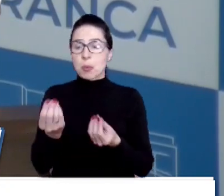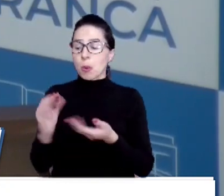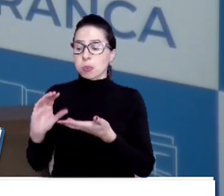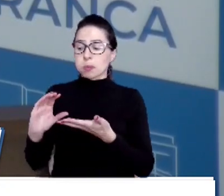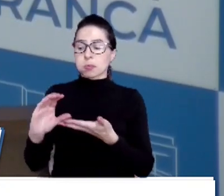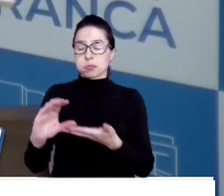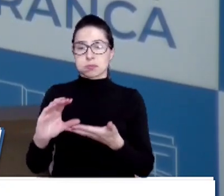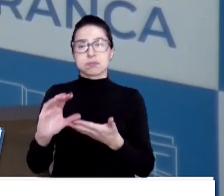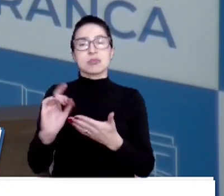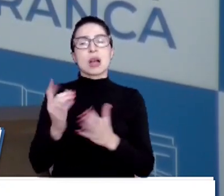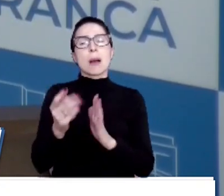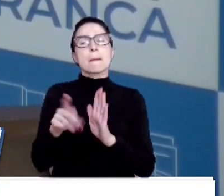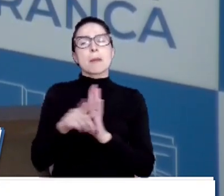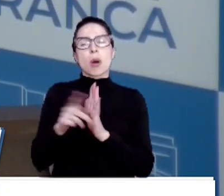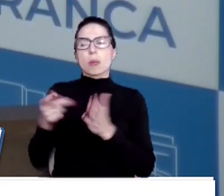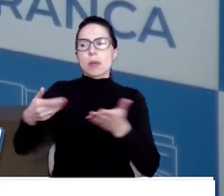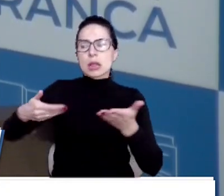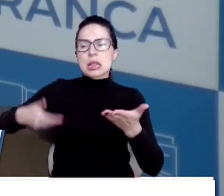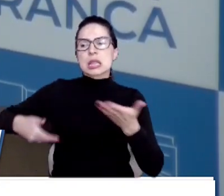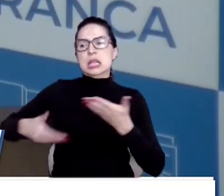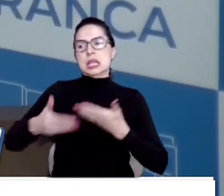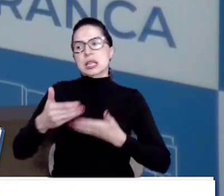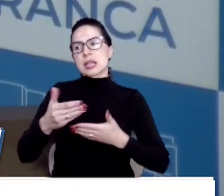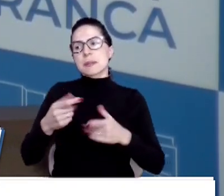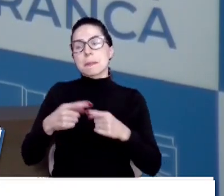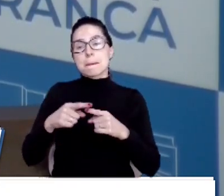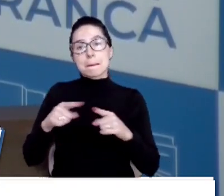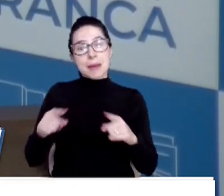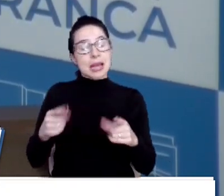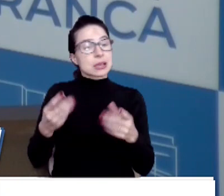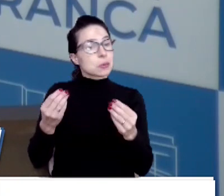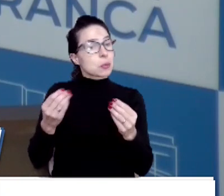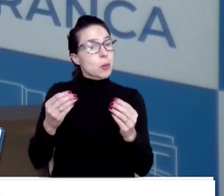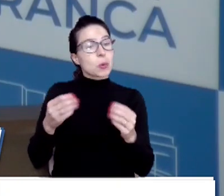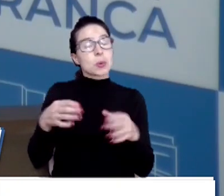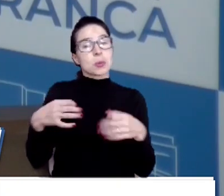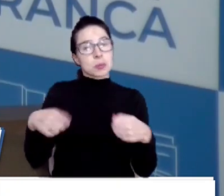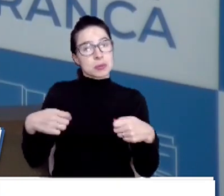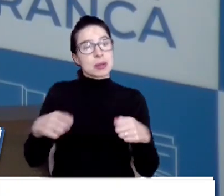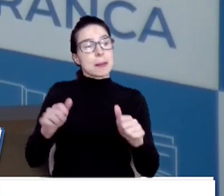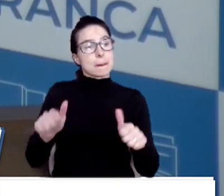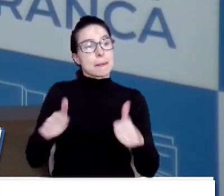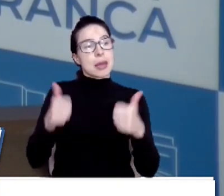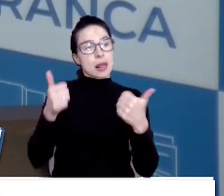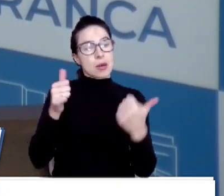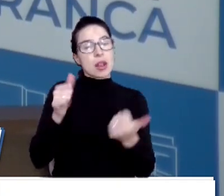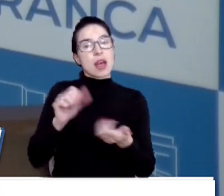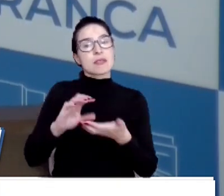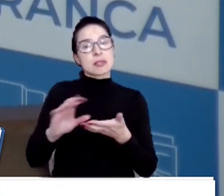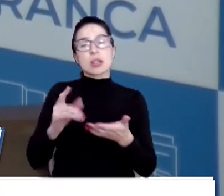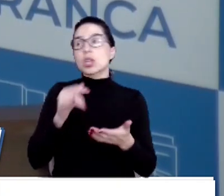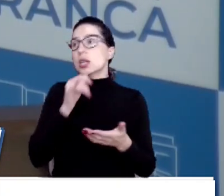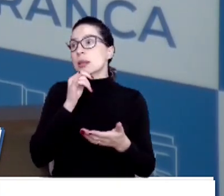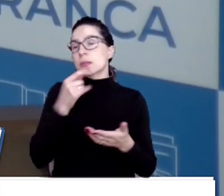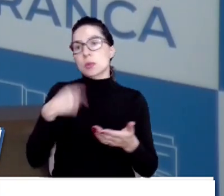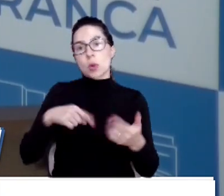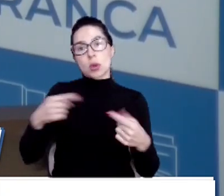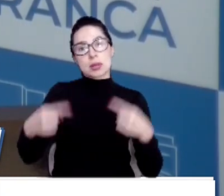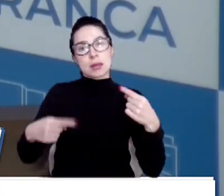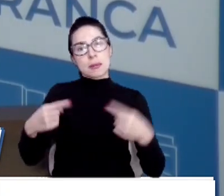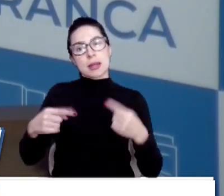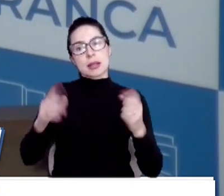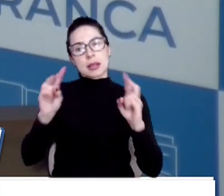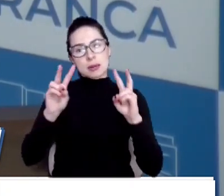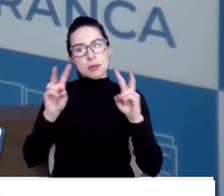carimbados que vem de transferências tal mas a coisa precisa melhorar nós discutimos aqui por exemplo a